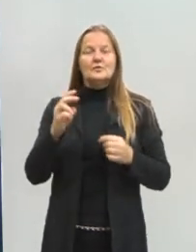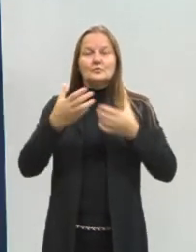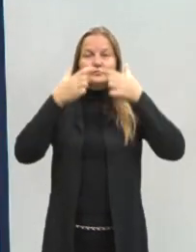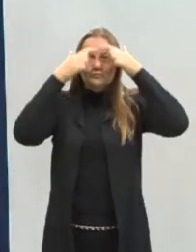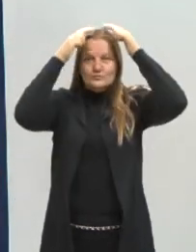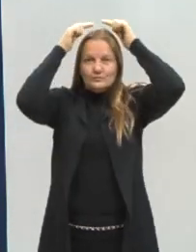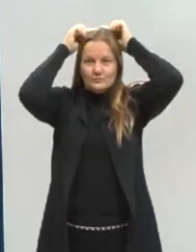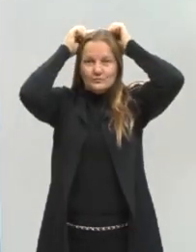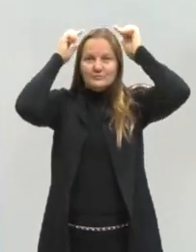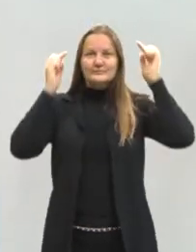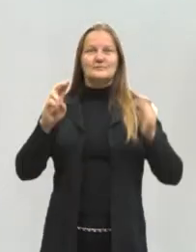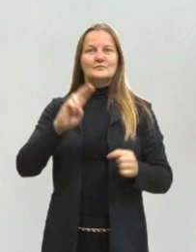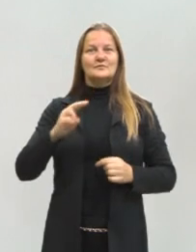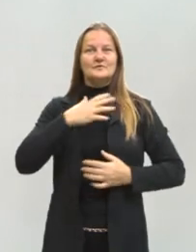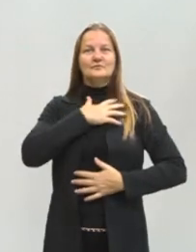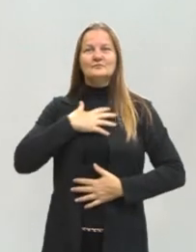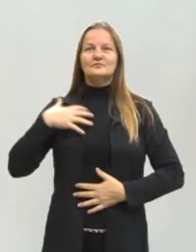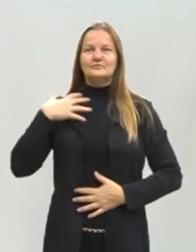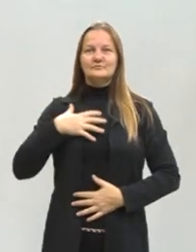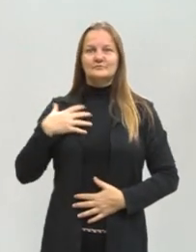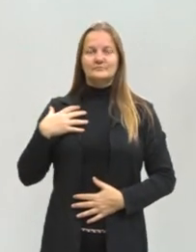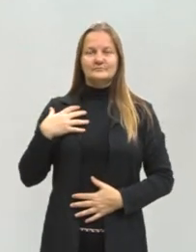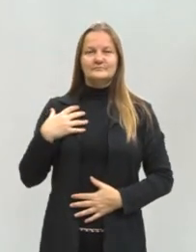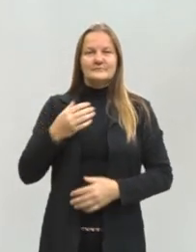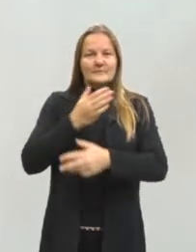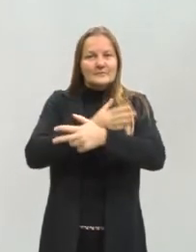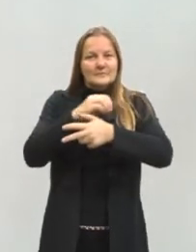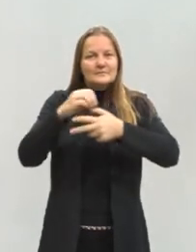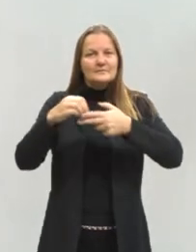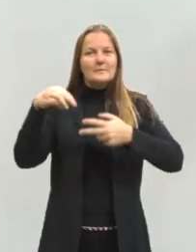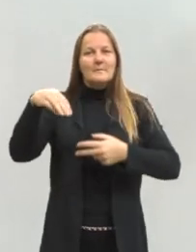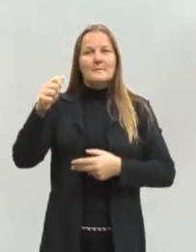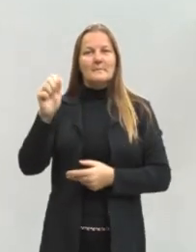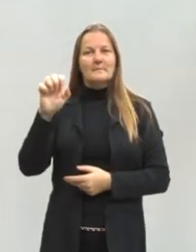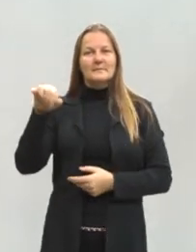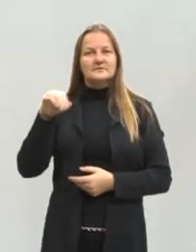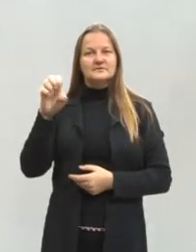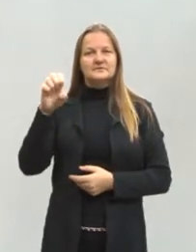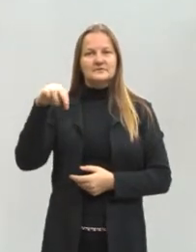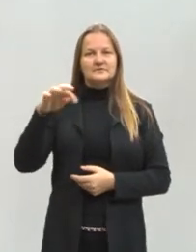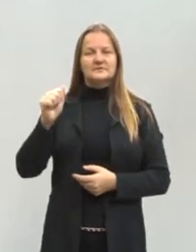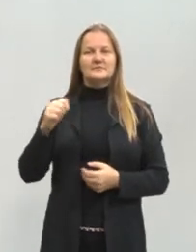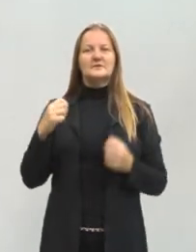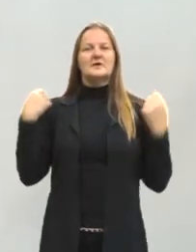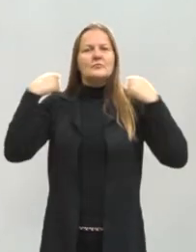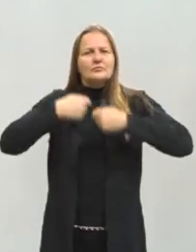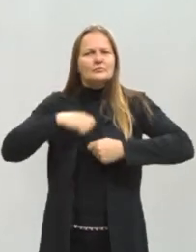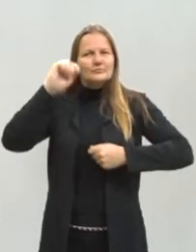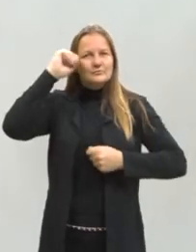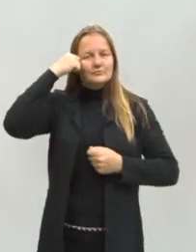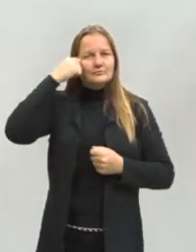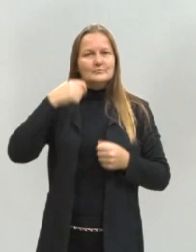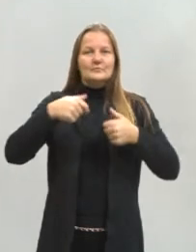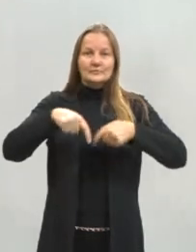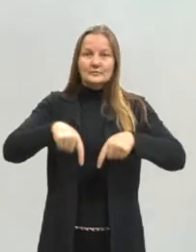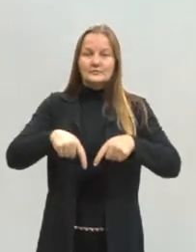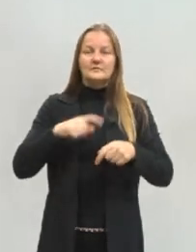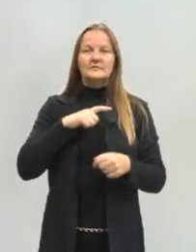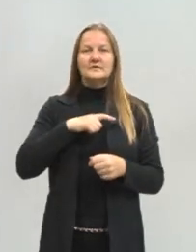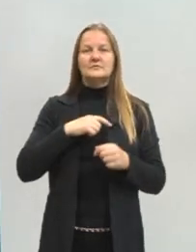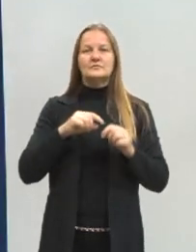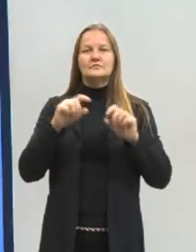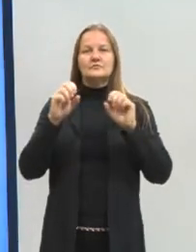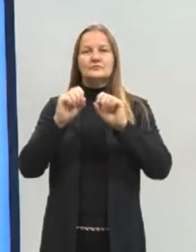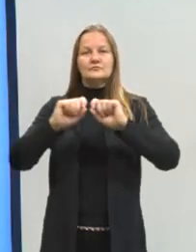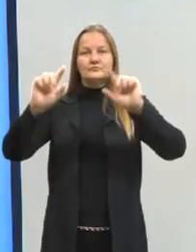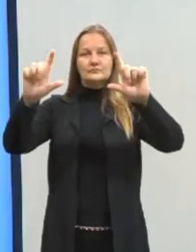presos Estou vestindo uma camiseta do pré-enem de cor Magenta e um casaco preto aqui no estúdio então nós temos dois